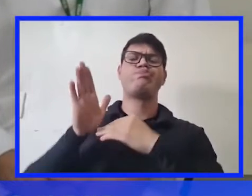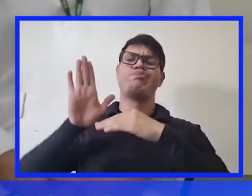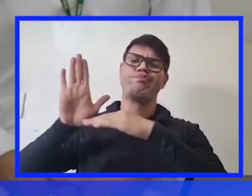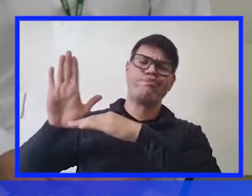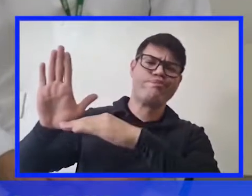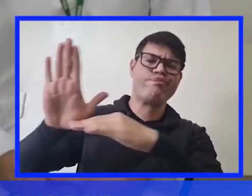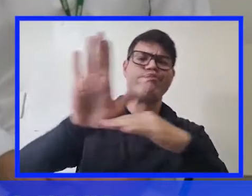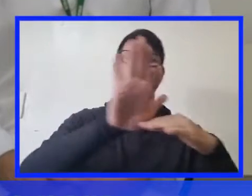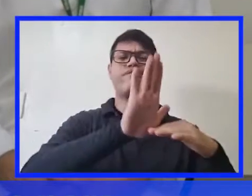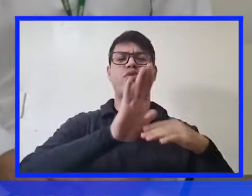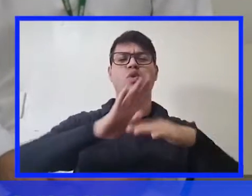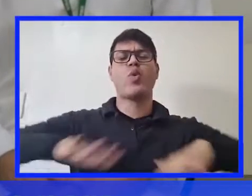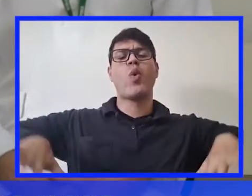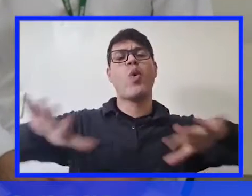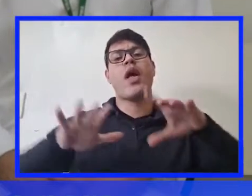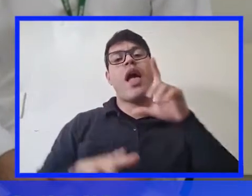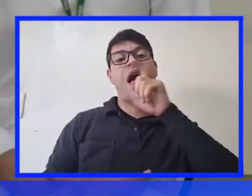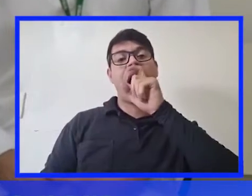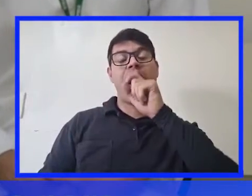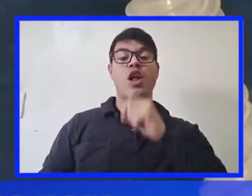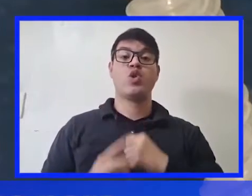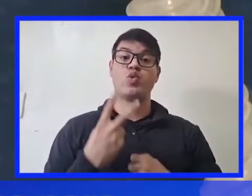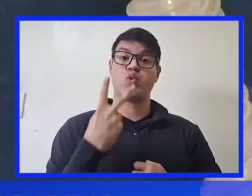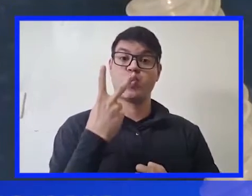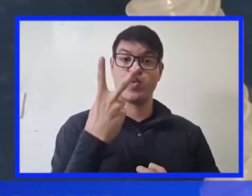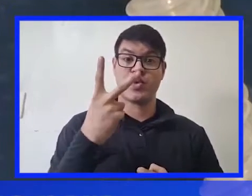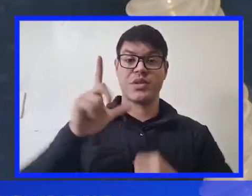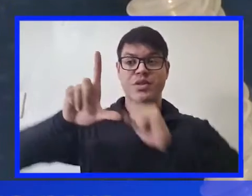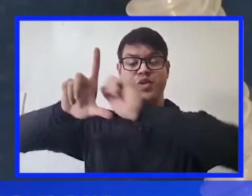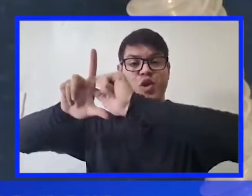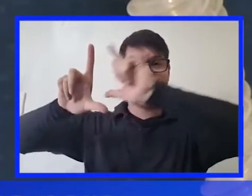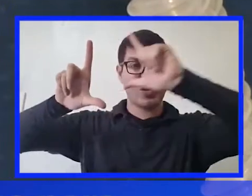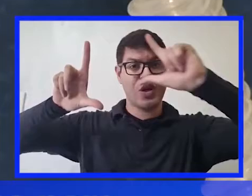Saúde, traz para a população de Araras. São dois